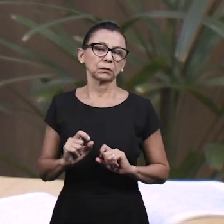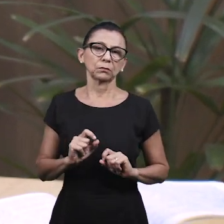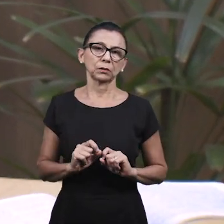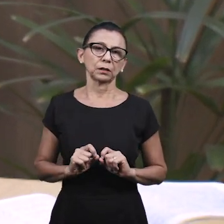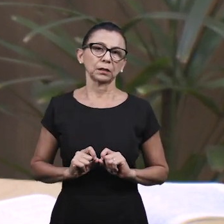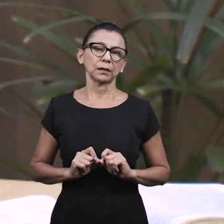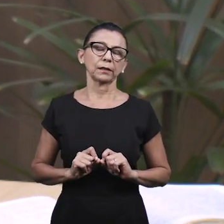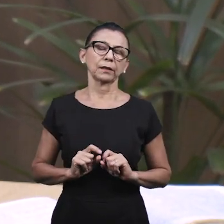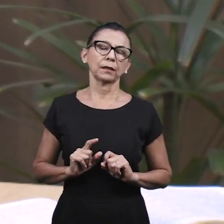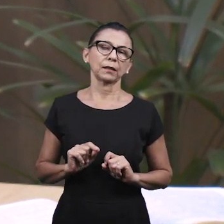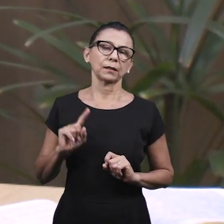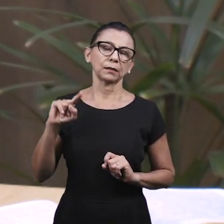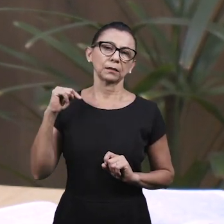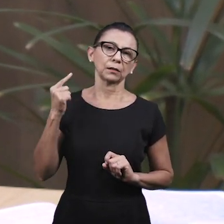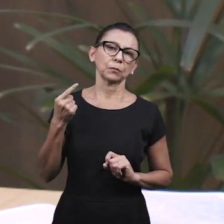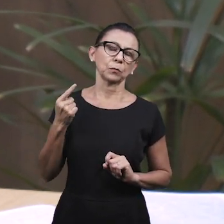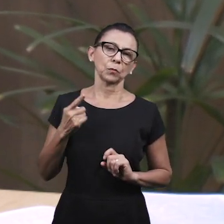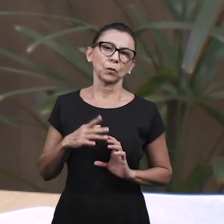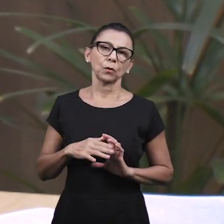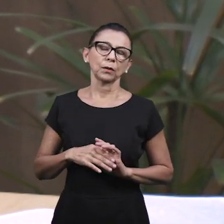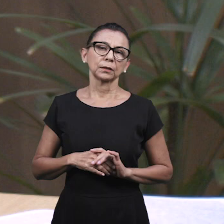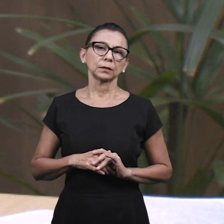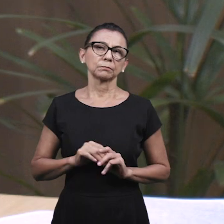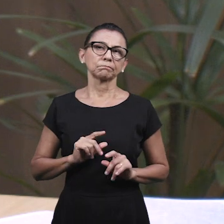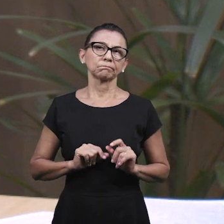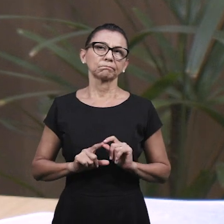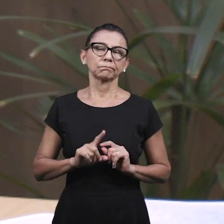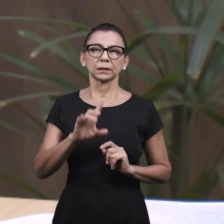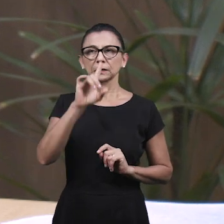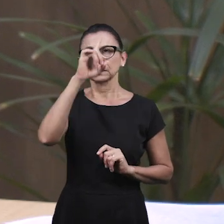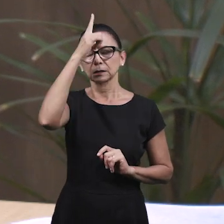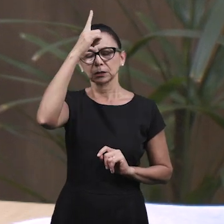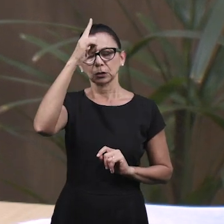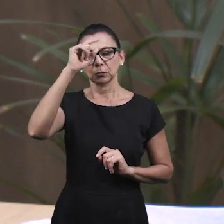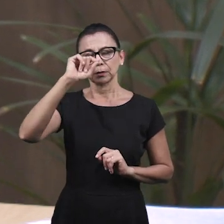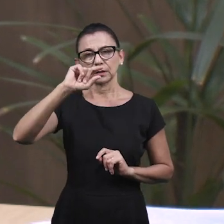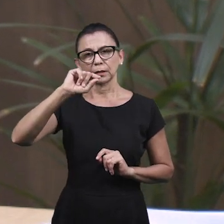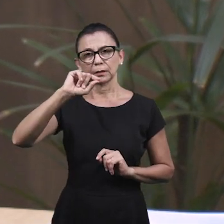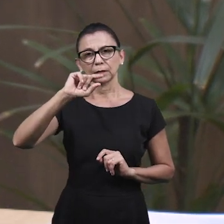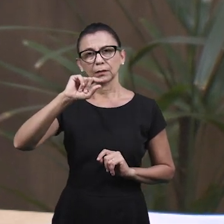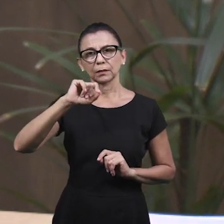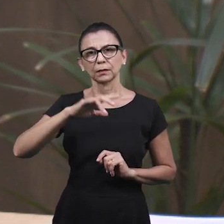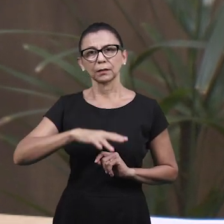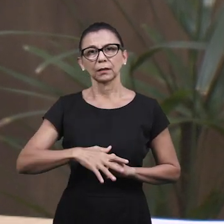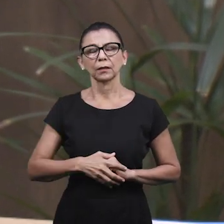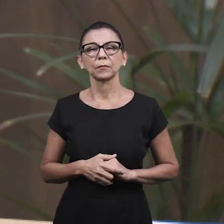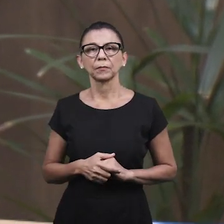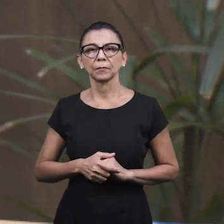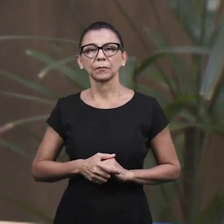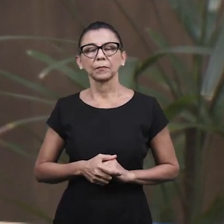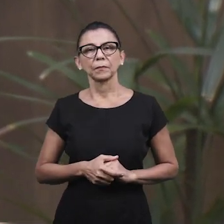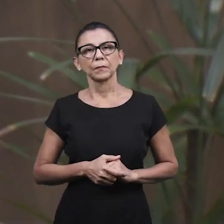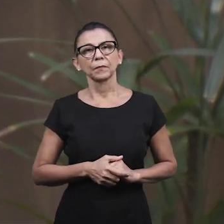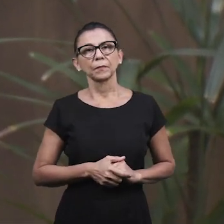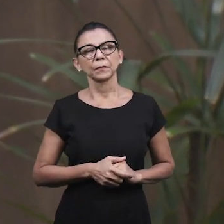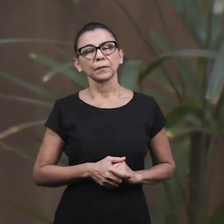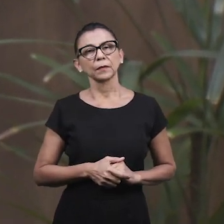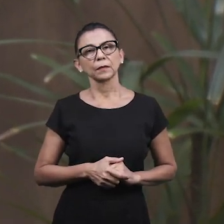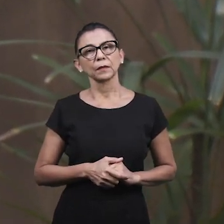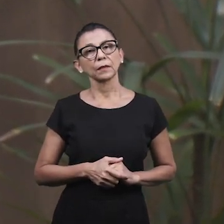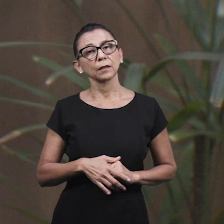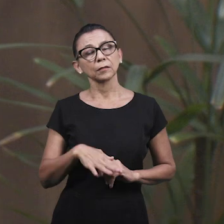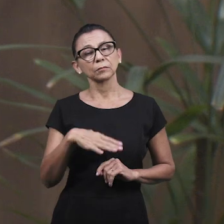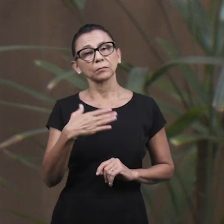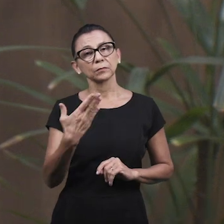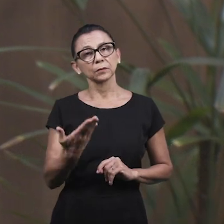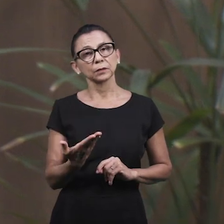disso criou-se em cima disso a chamada dogmática, quer dizer, que são os dogmas